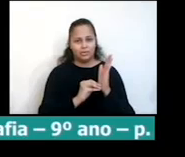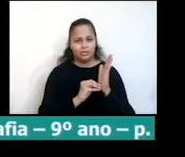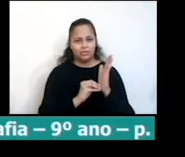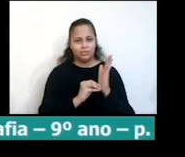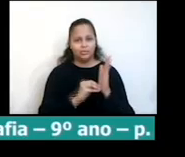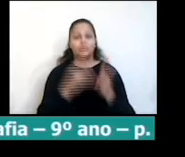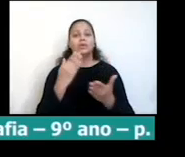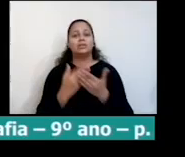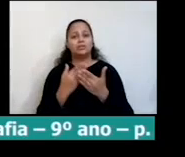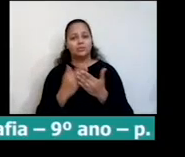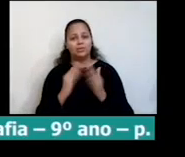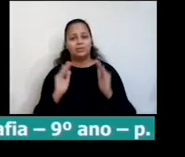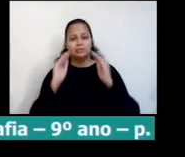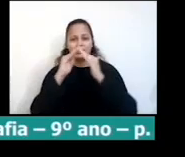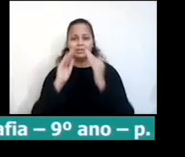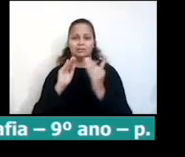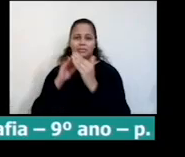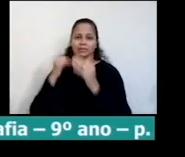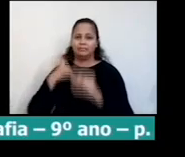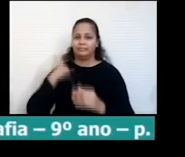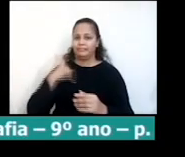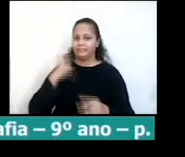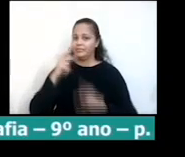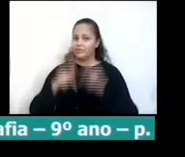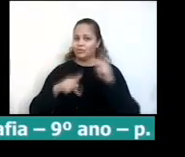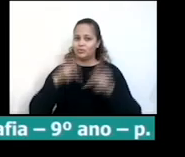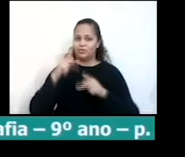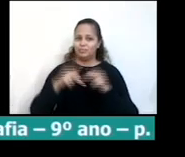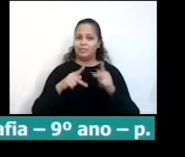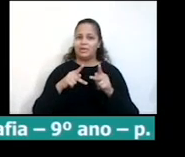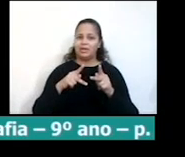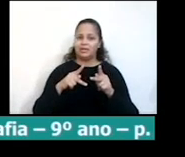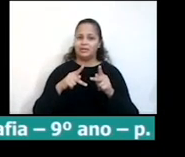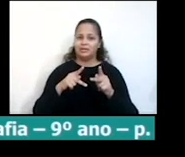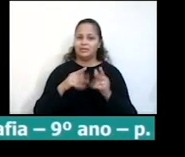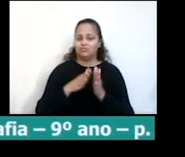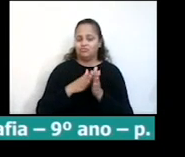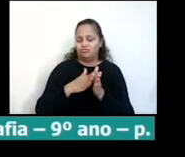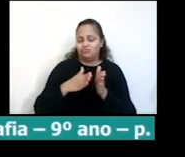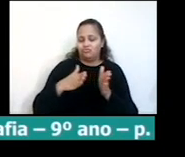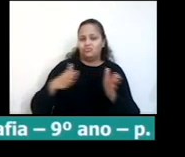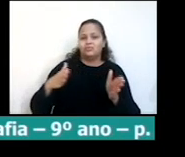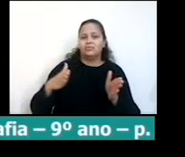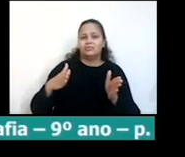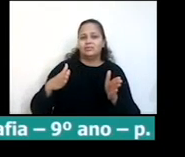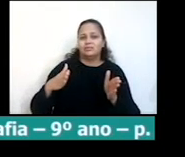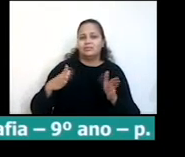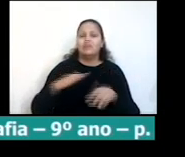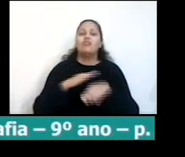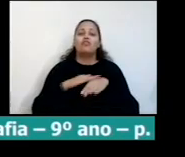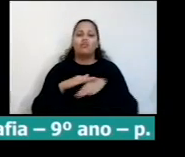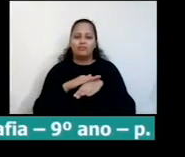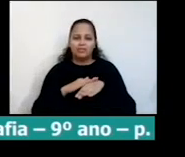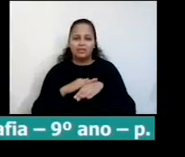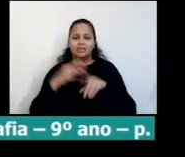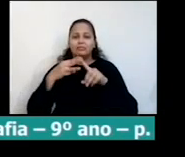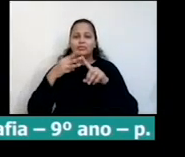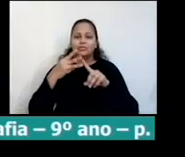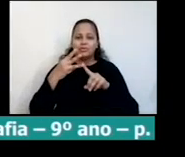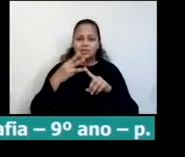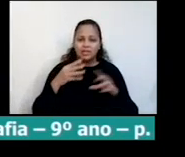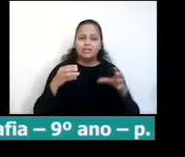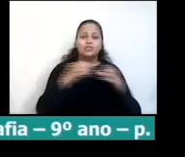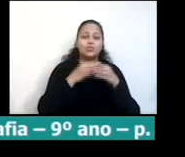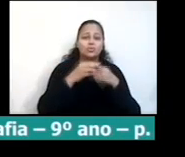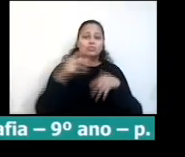Nós estudamos aí um pouco das pirâmides etárias, dos países populosos, né? E conversamos aí sobre esses 3 grupos de países, né? O